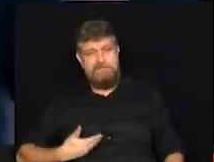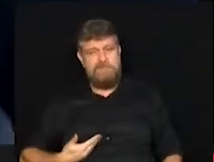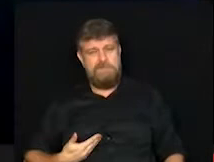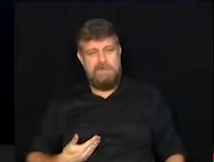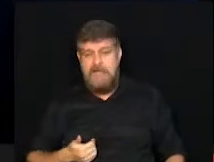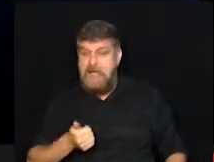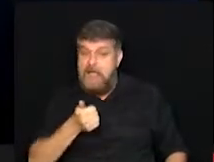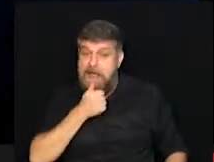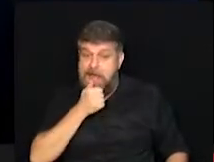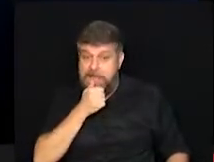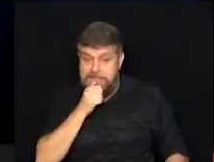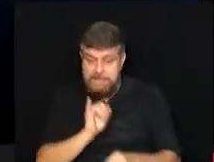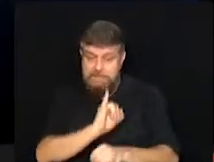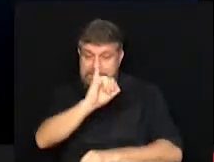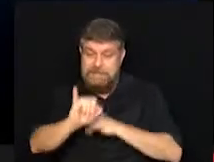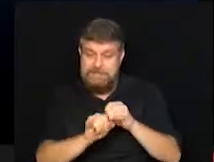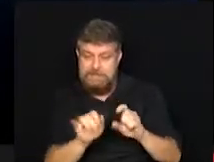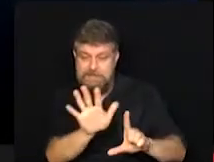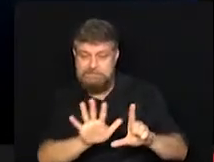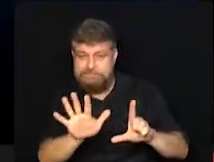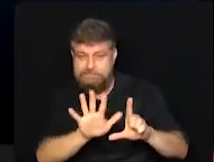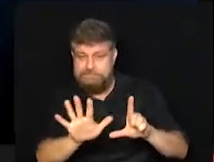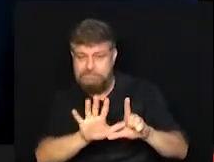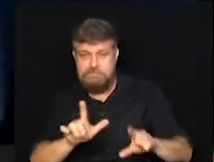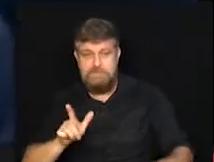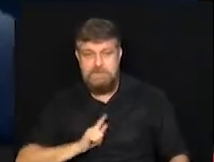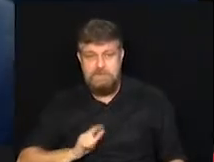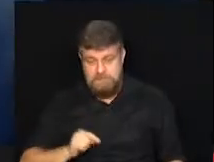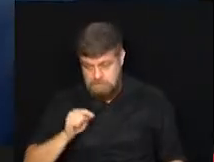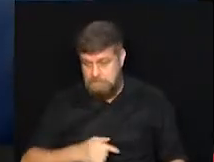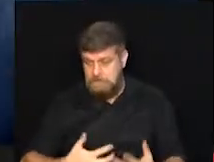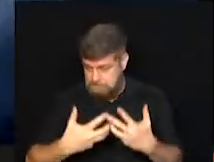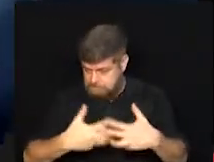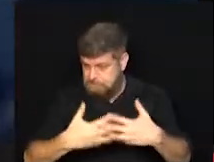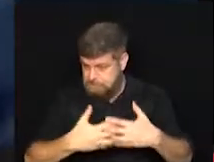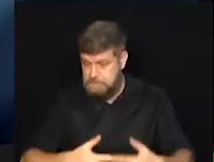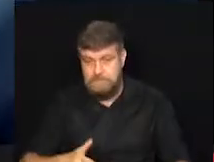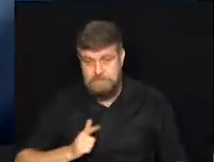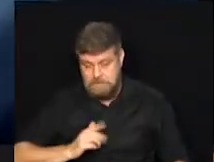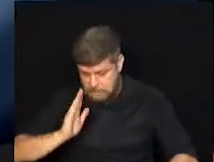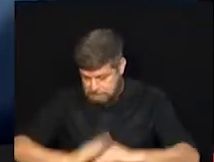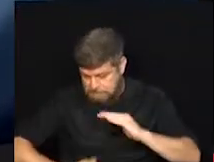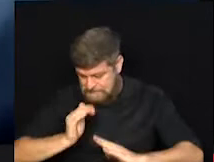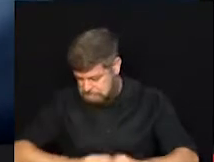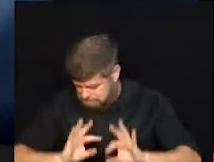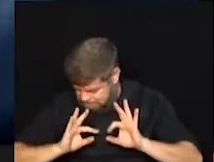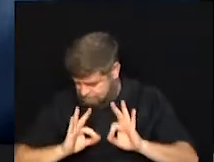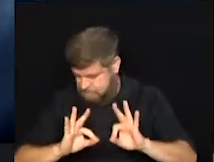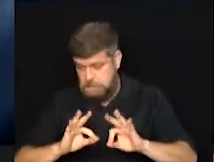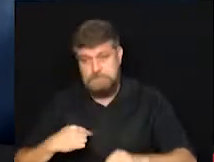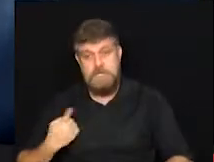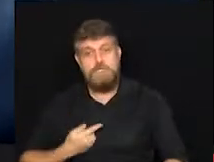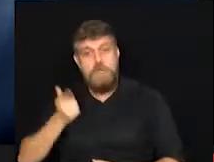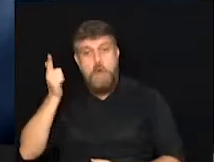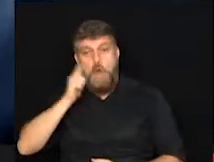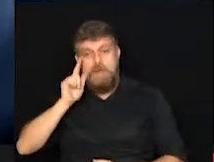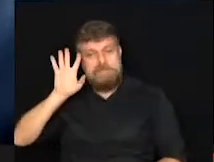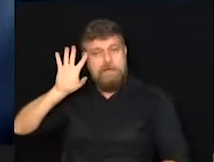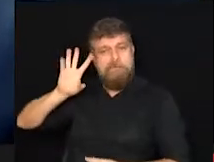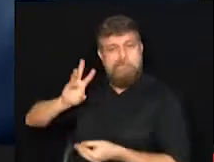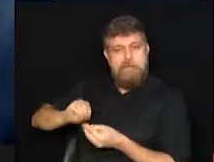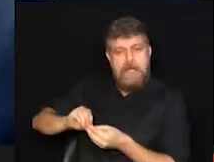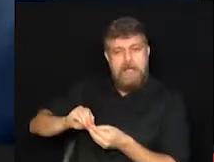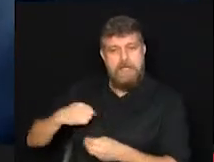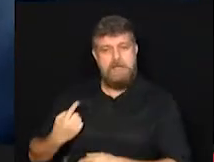desta forma virtual, né, mas não líquida, uma questão sólida, e chegamos a esse resultado. Eu